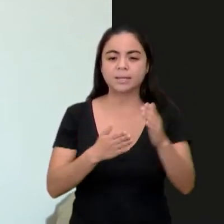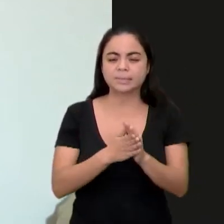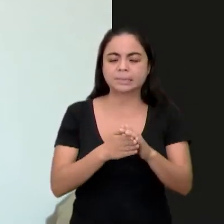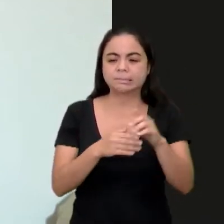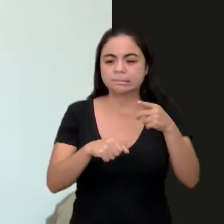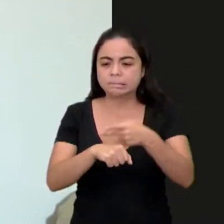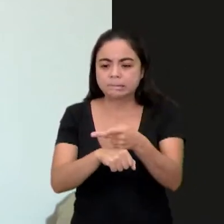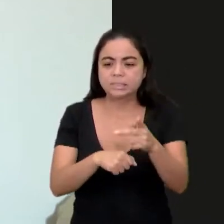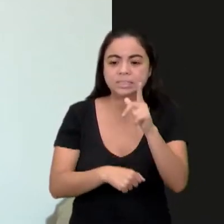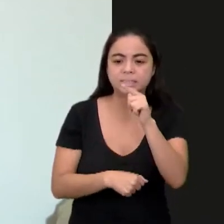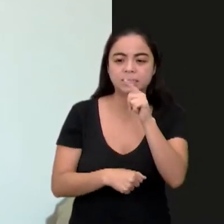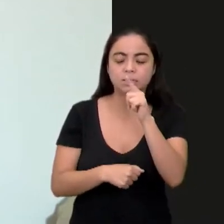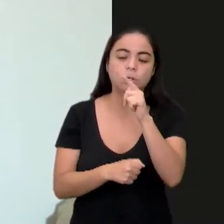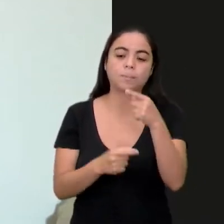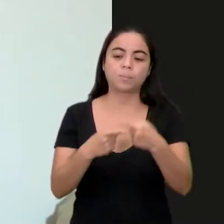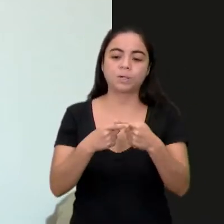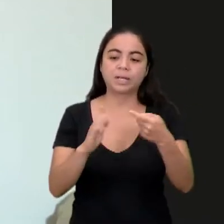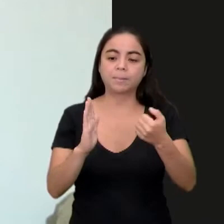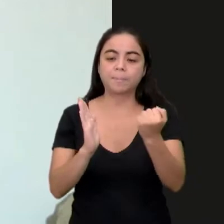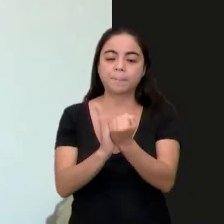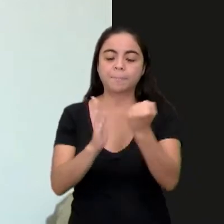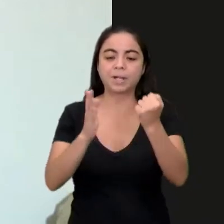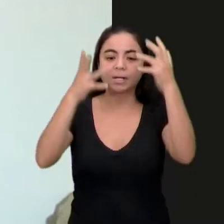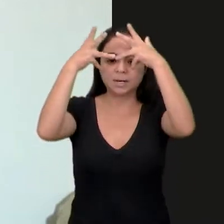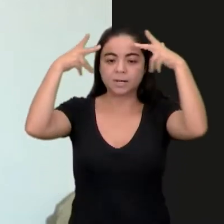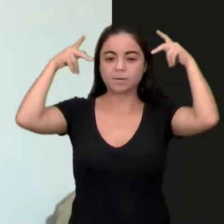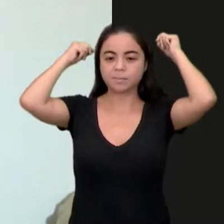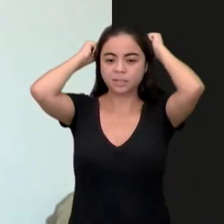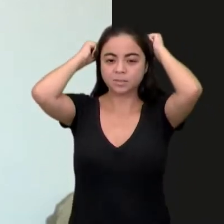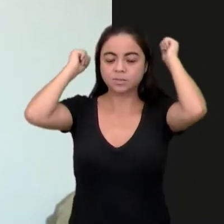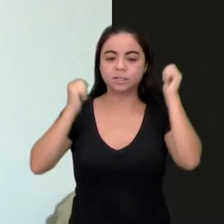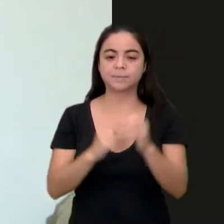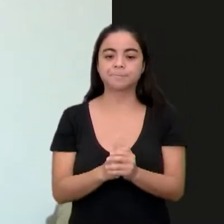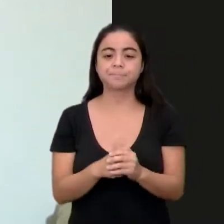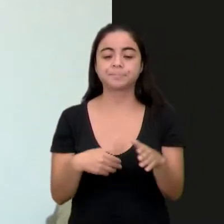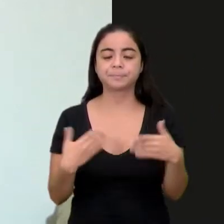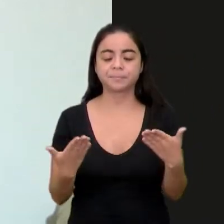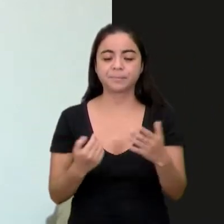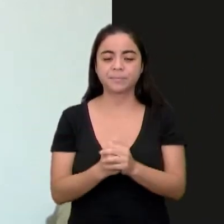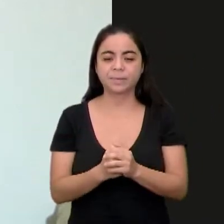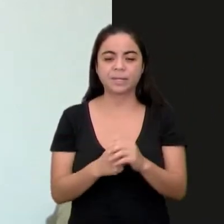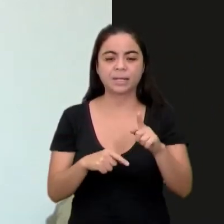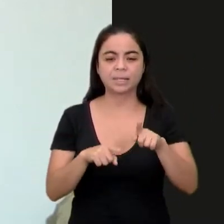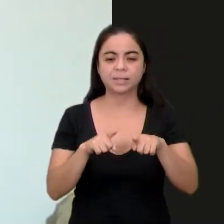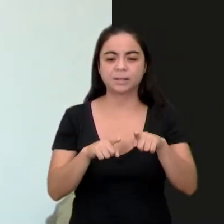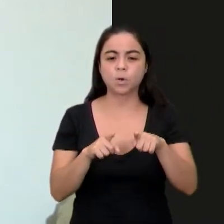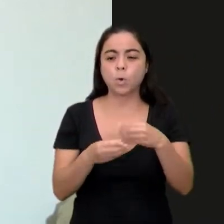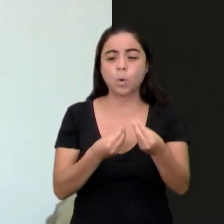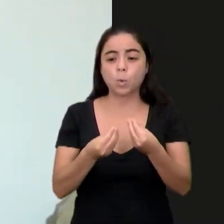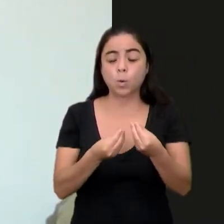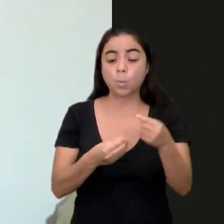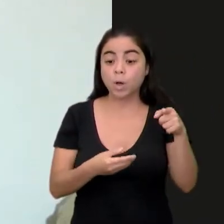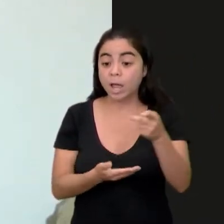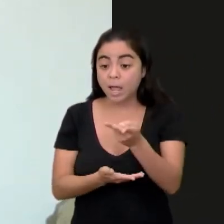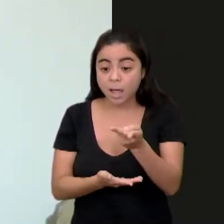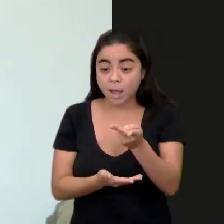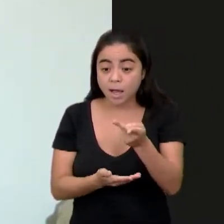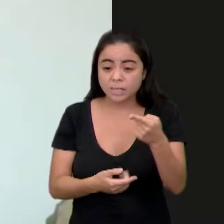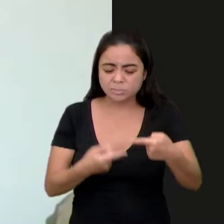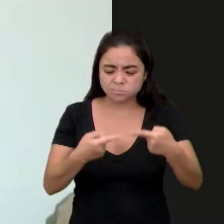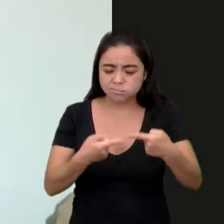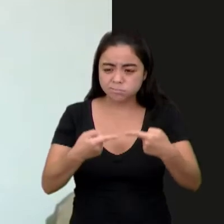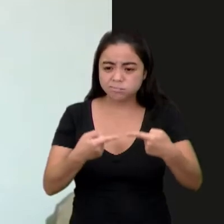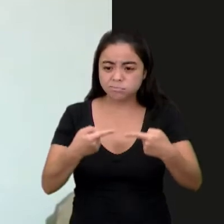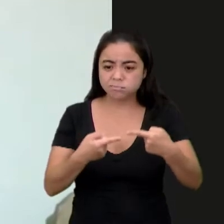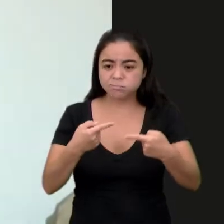símbolos da Amazônia, e numa conversa entre eles, assim, como seria eles debatendo essa situação, né?